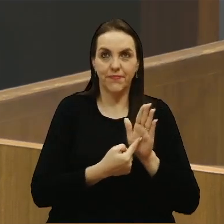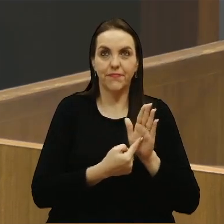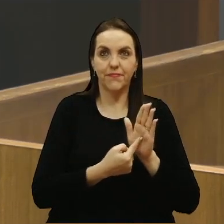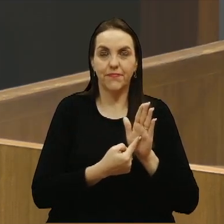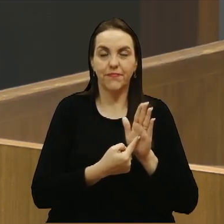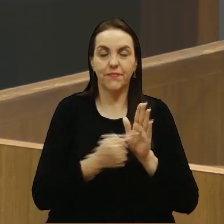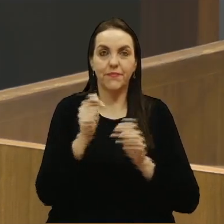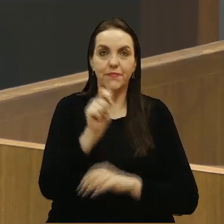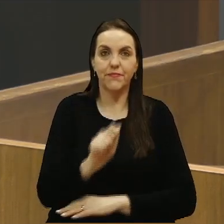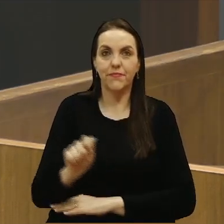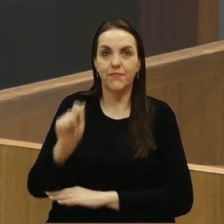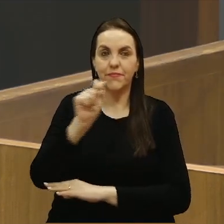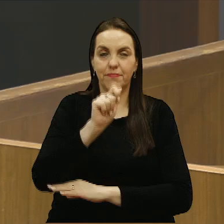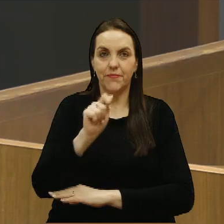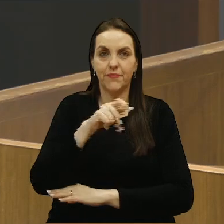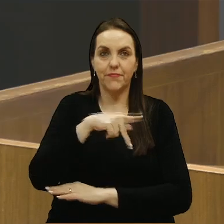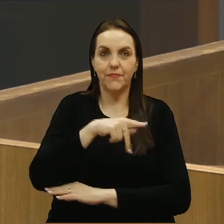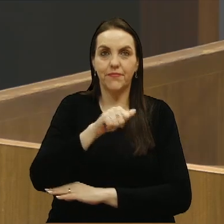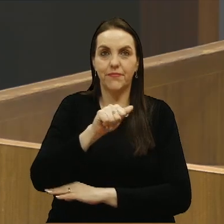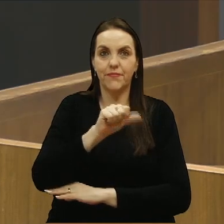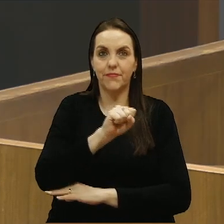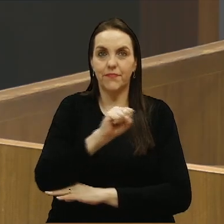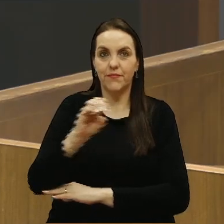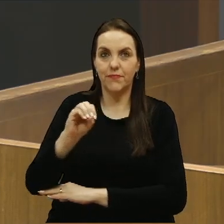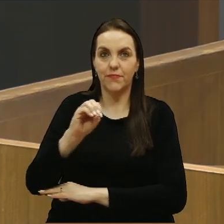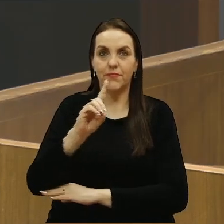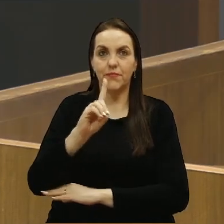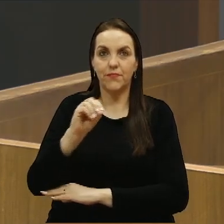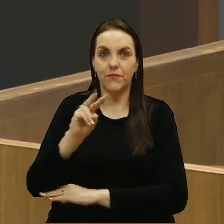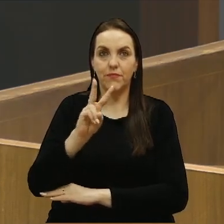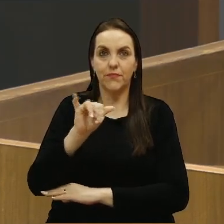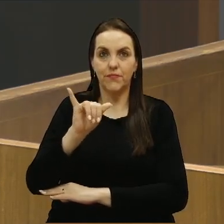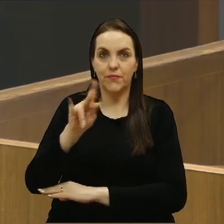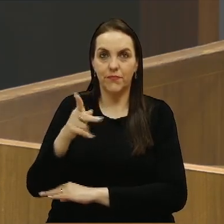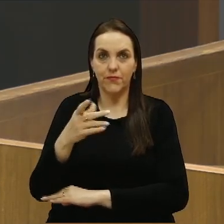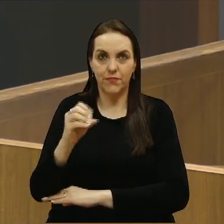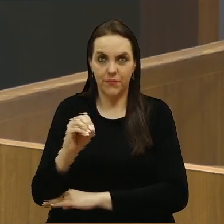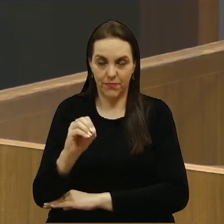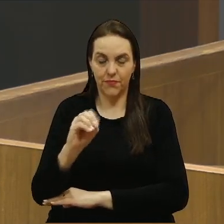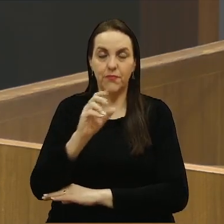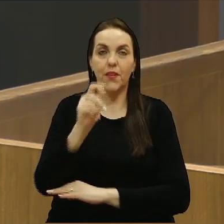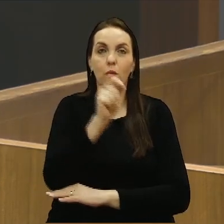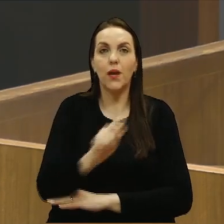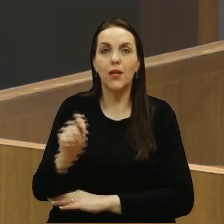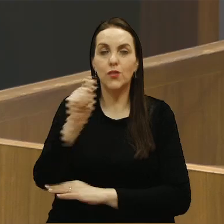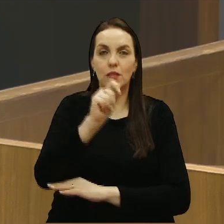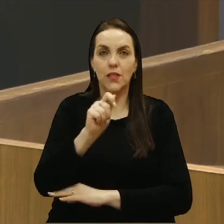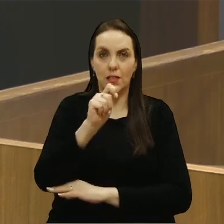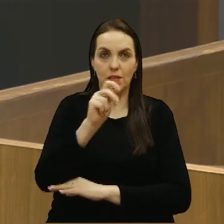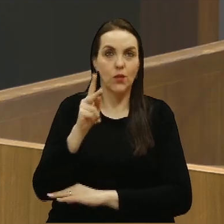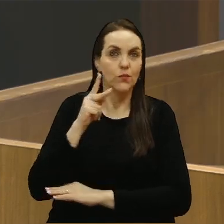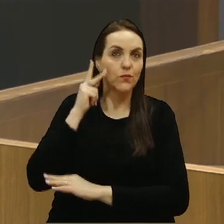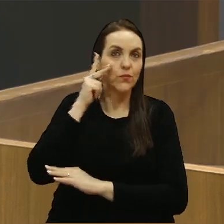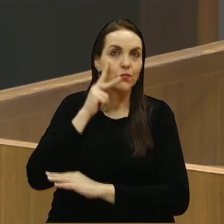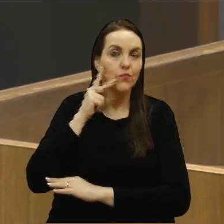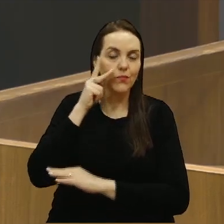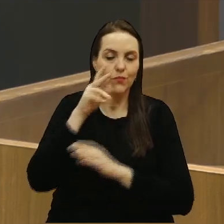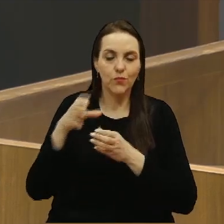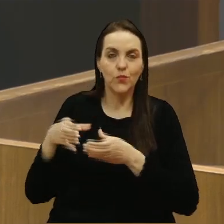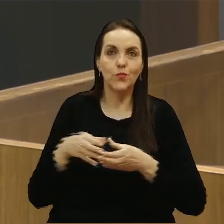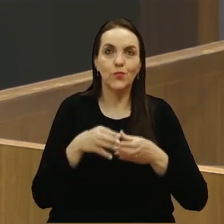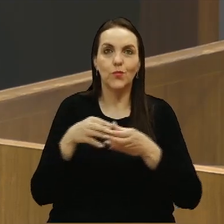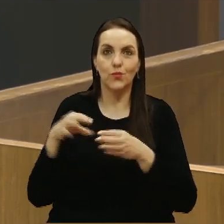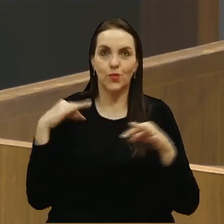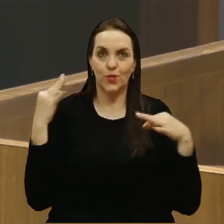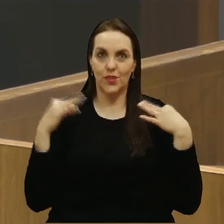a Associação Passo do Vinho, que é uma associação enoturística. Nós sabemos, o vereador acabou